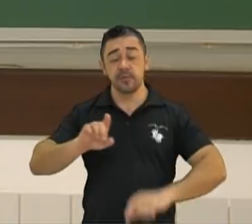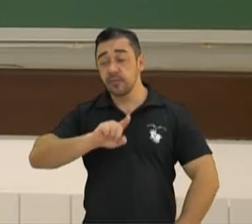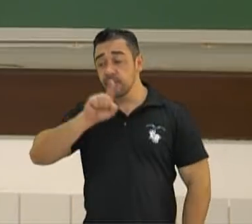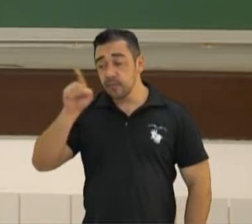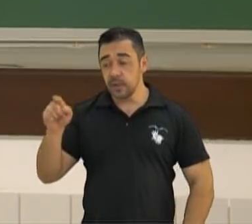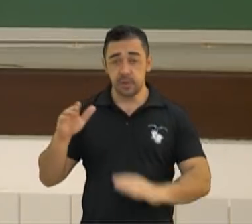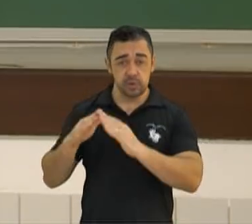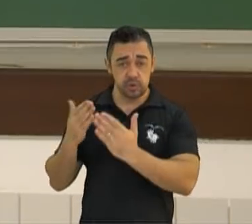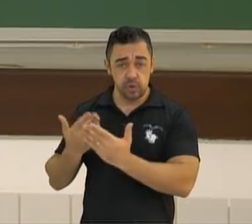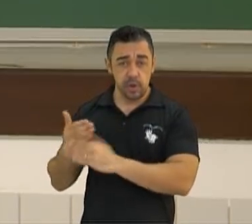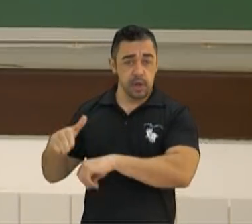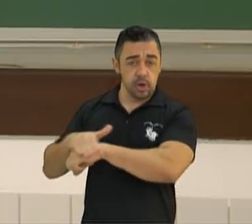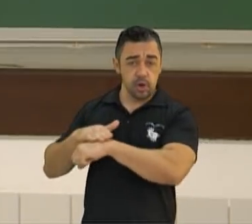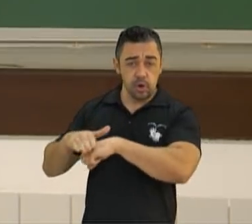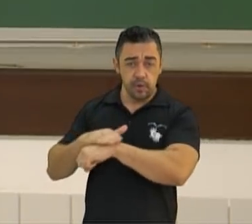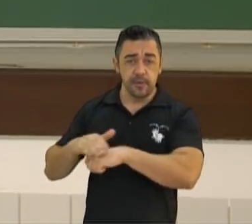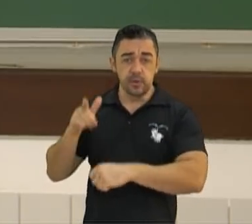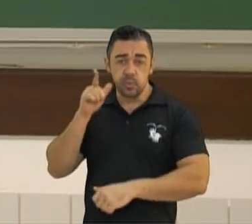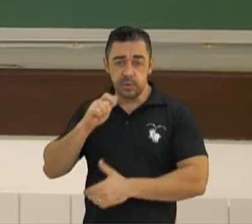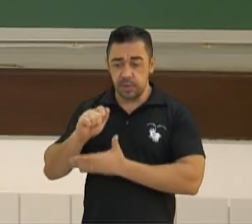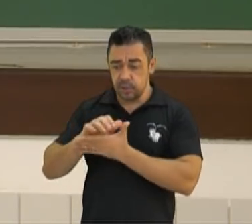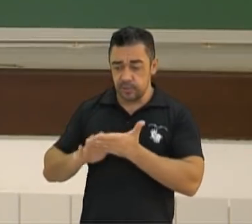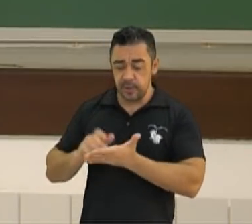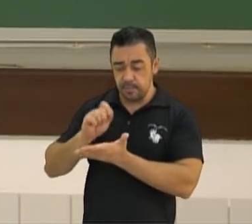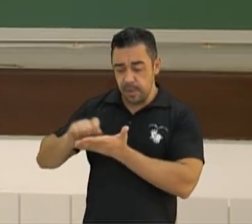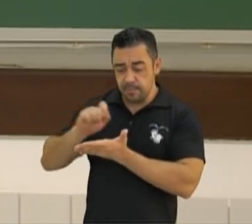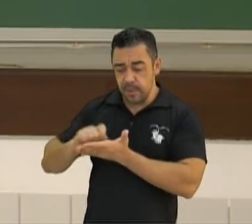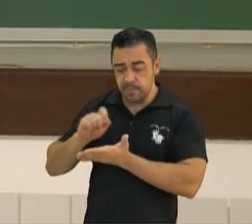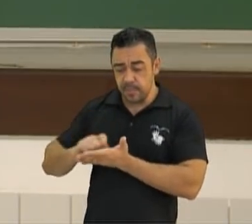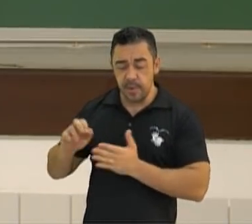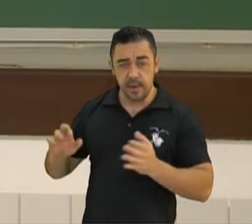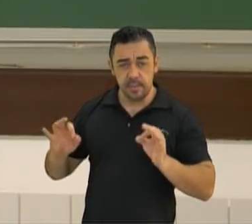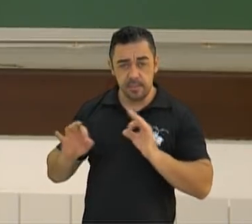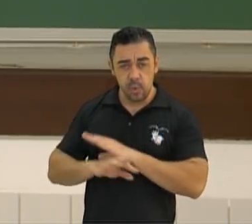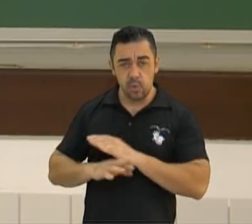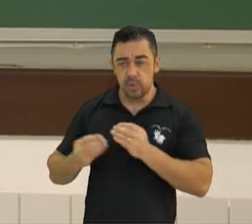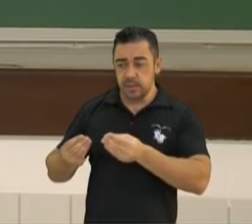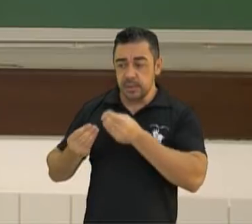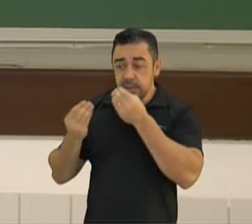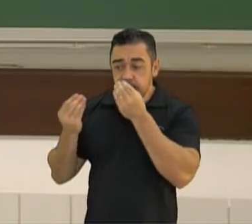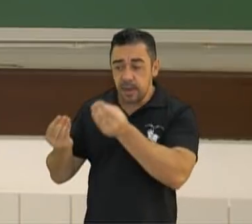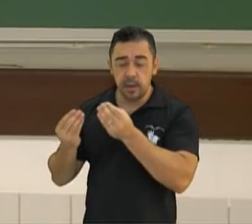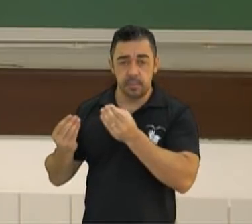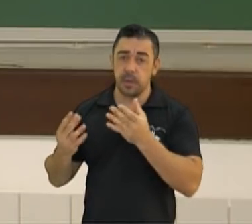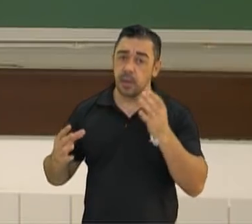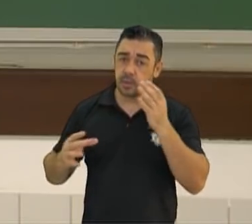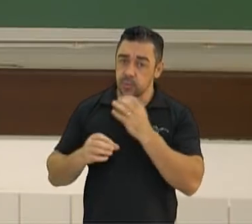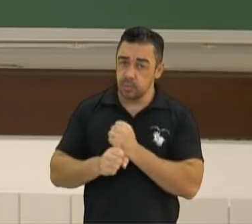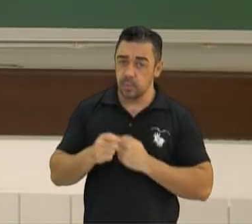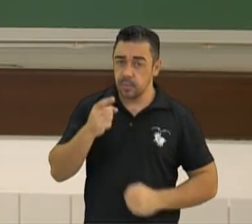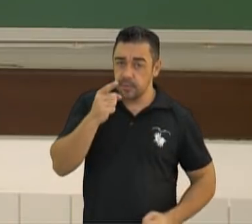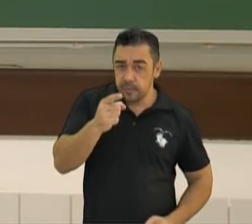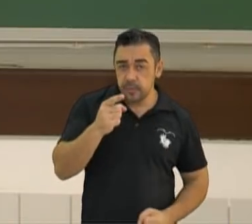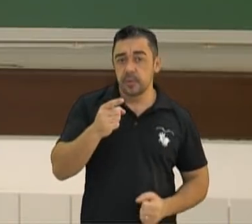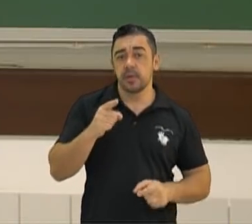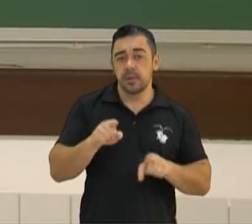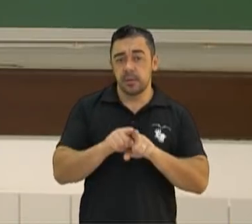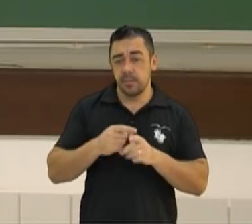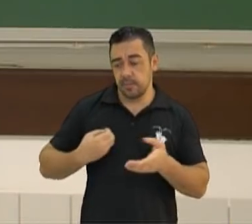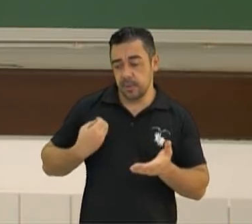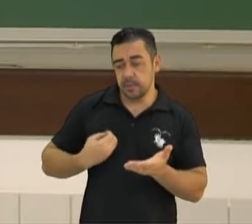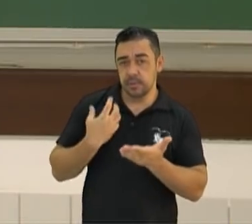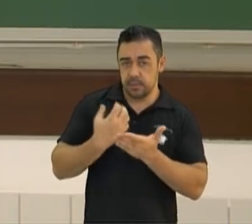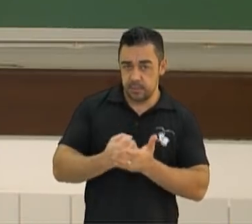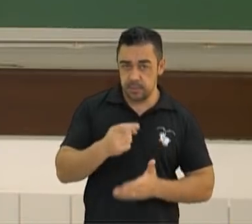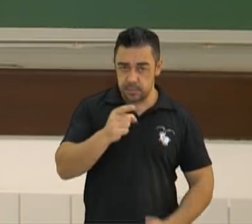E converse ali com eles. E se você estiver tendo alguma dificuldade para acompanhar as aulas por